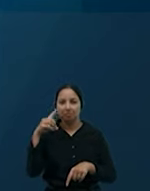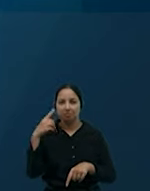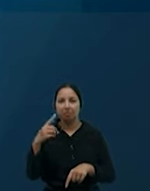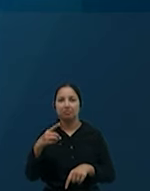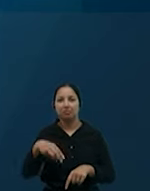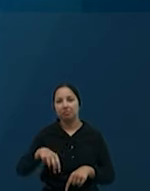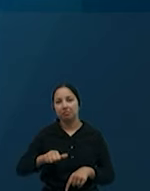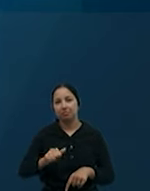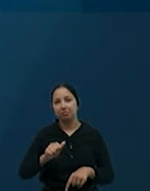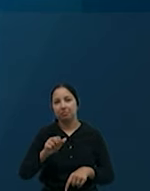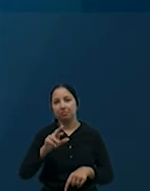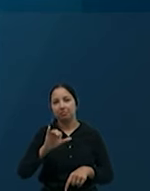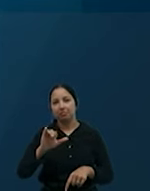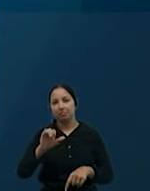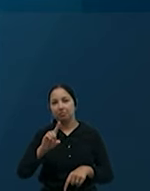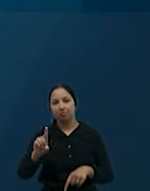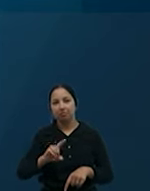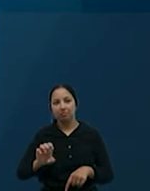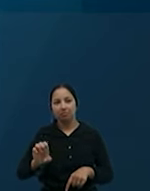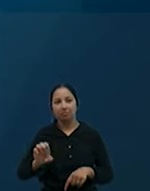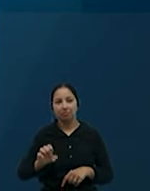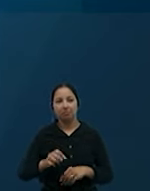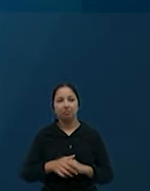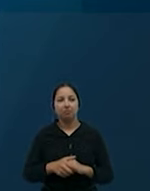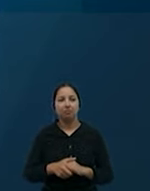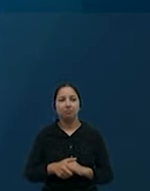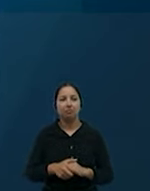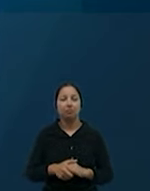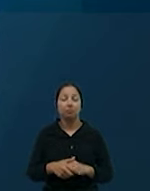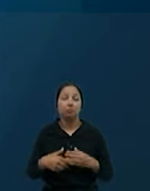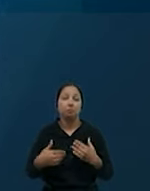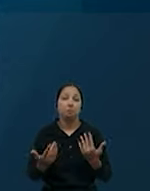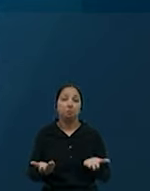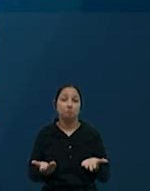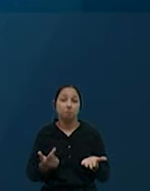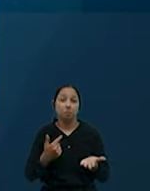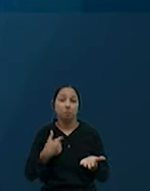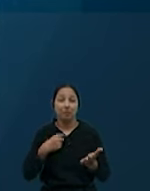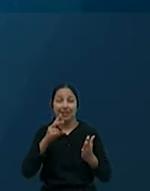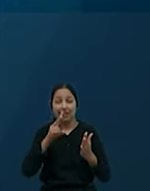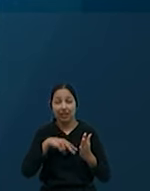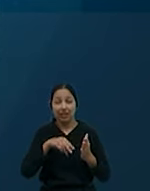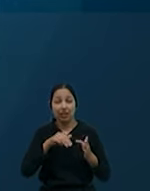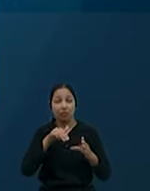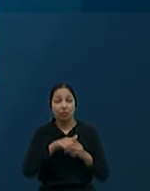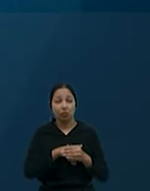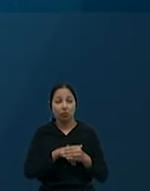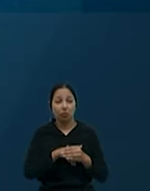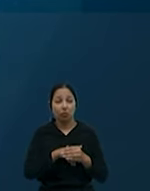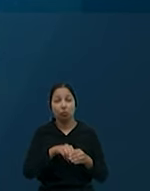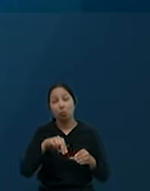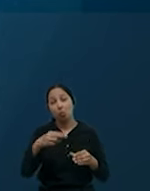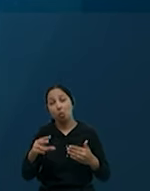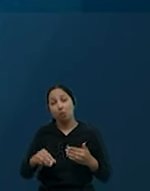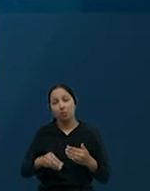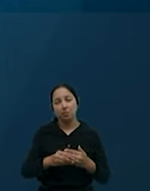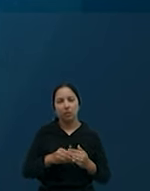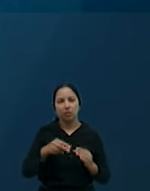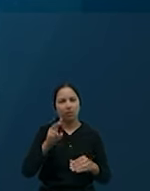doutora Thalita. Vai voltar. Veja, eu não vou fazer a leitura do voto ou sequer da ementa. Eu